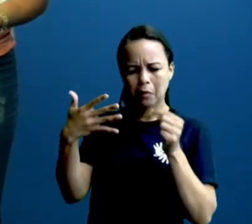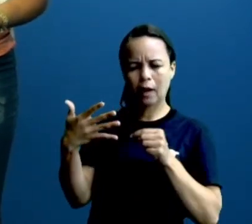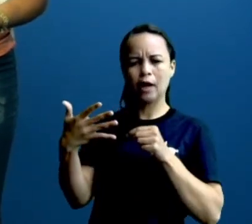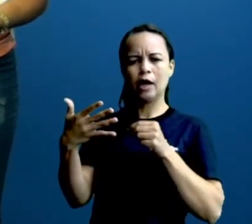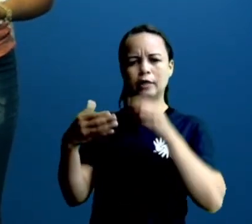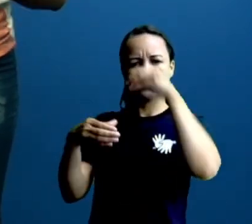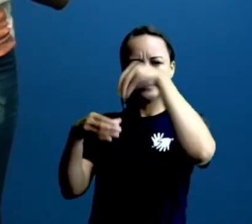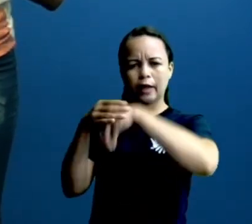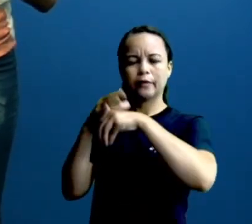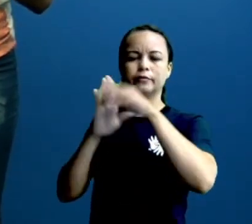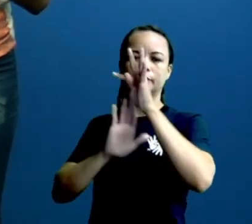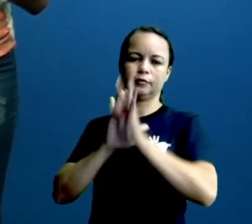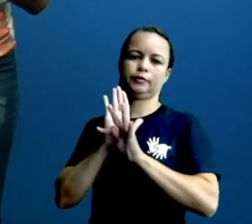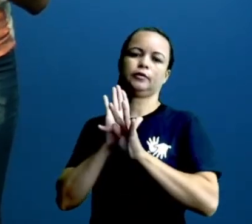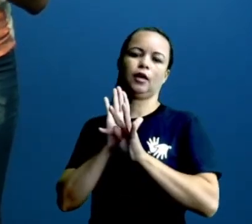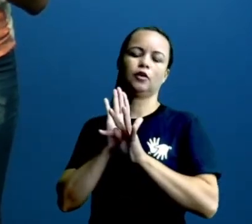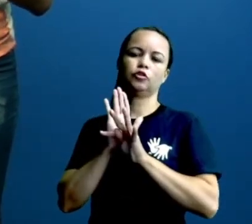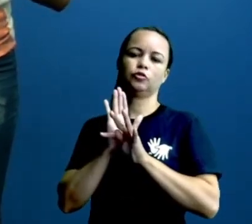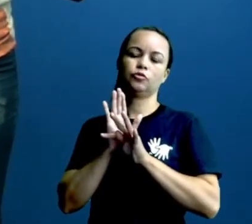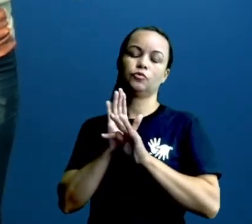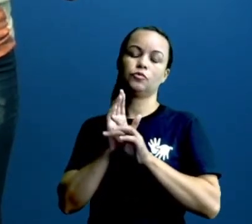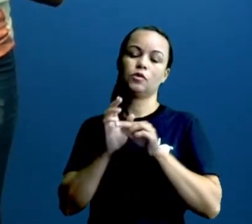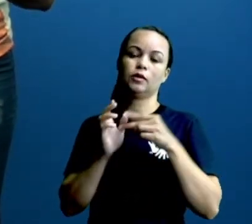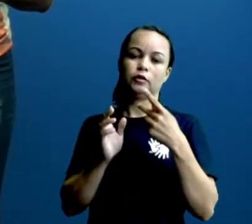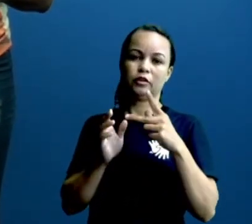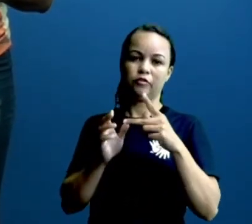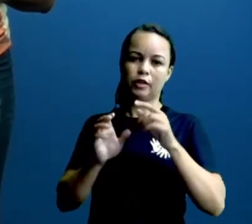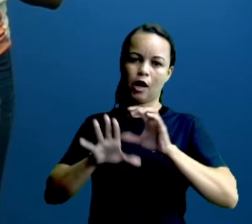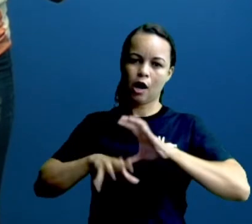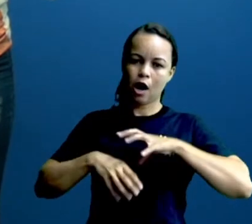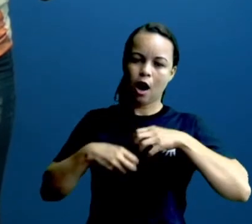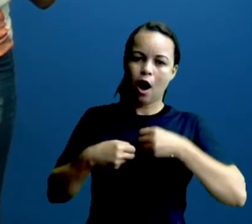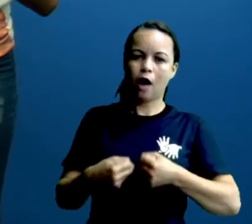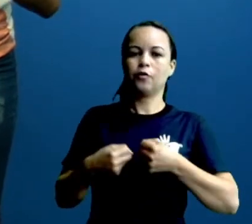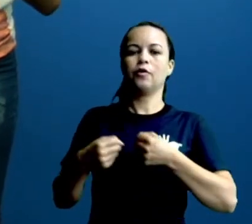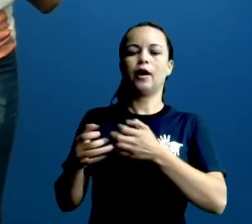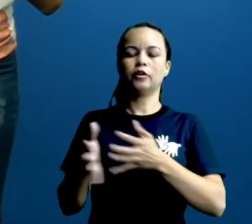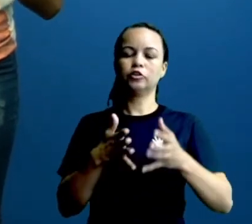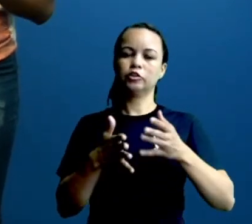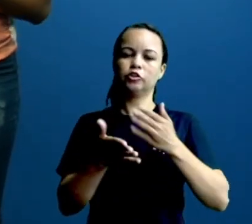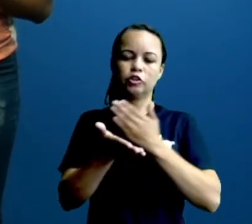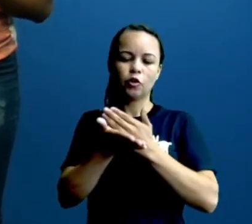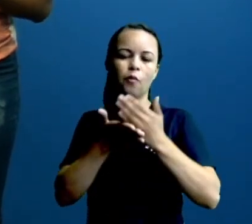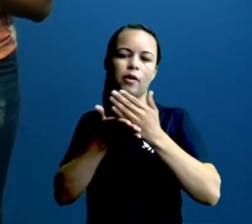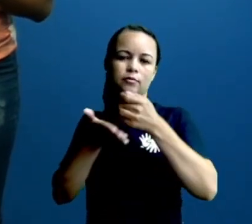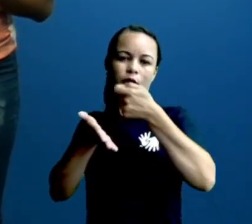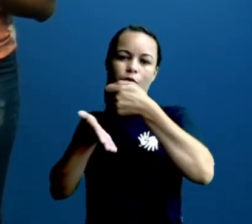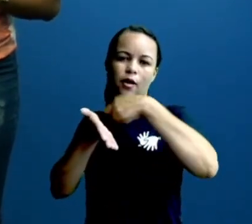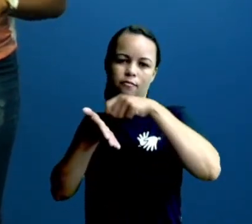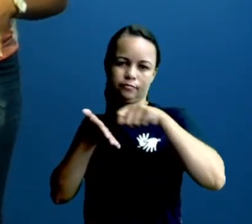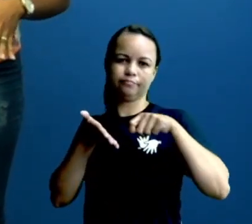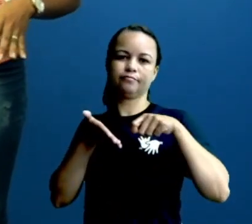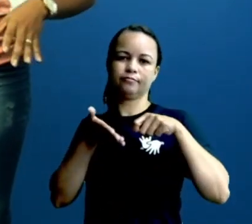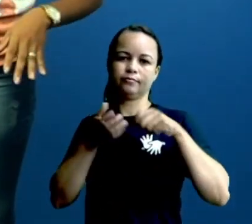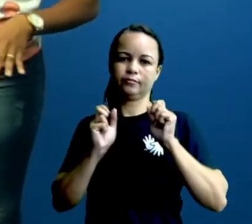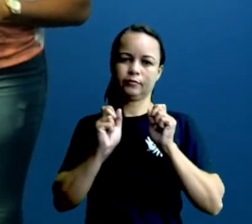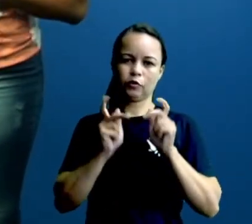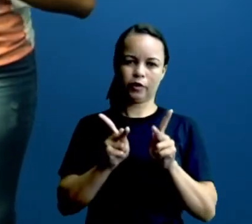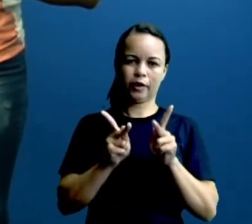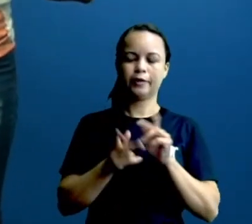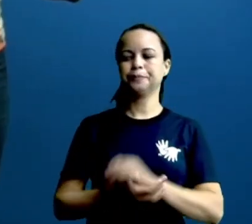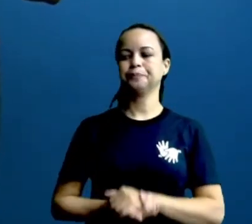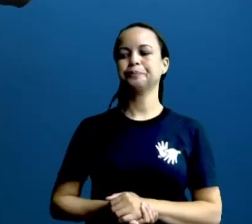de um texto. É isso que vai dar a você a coragem, tá, de começar a escrever. Certo,